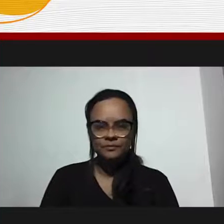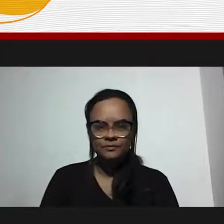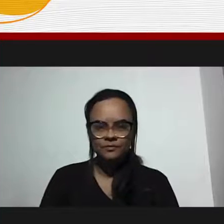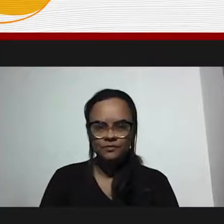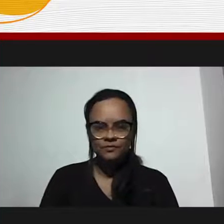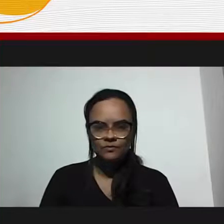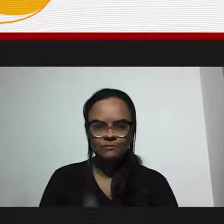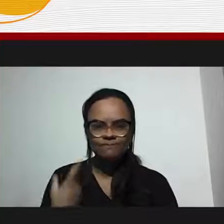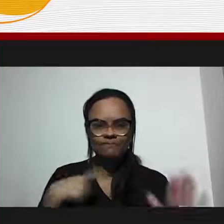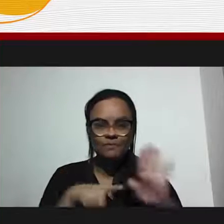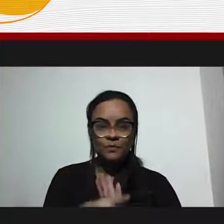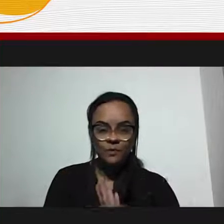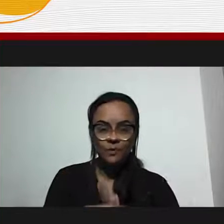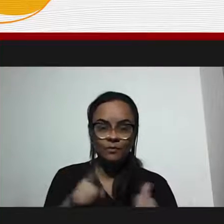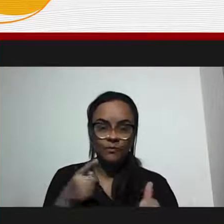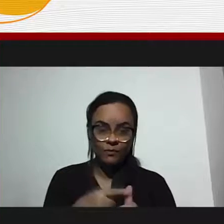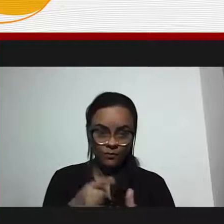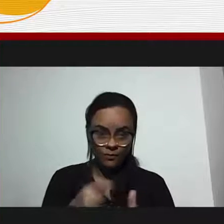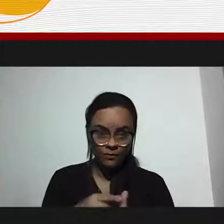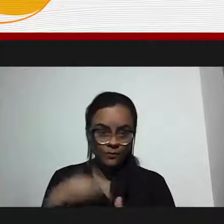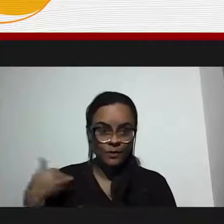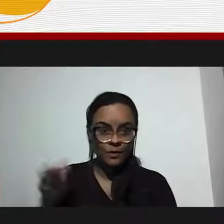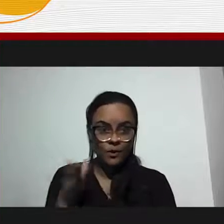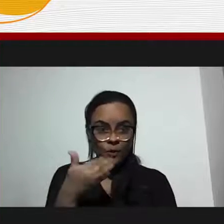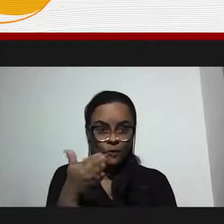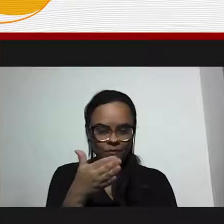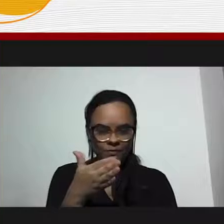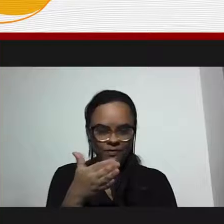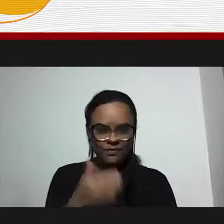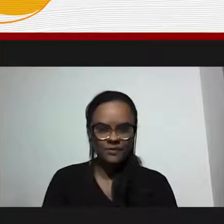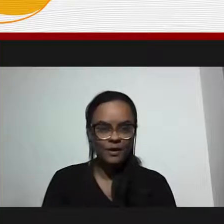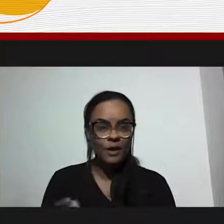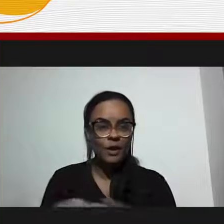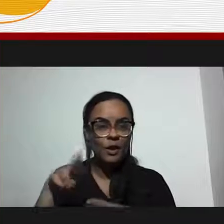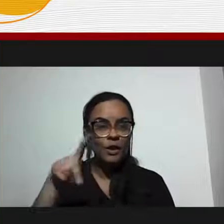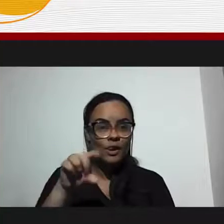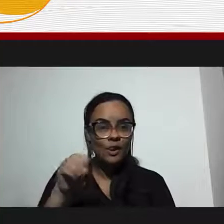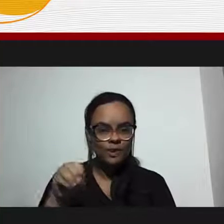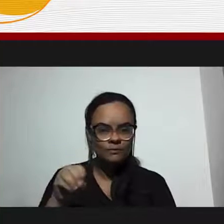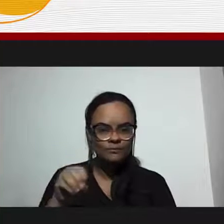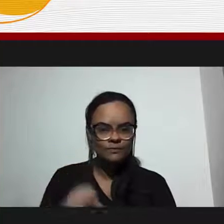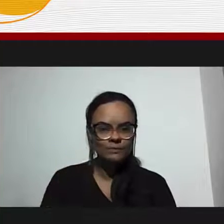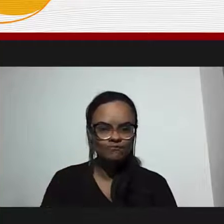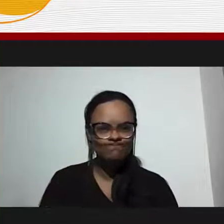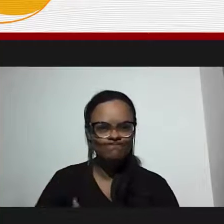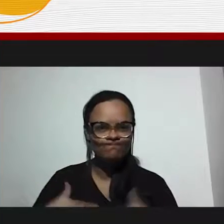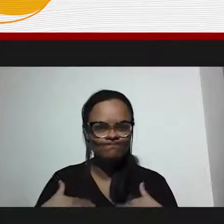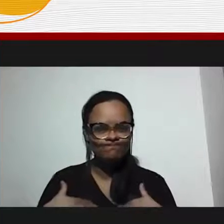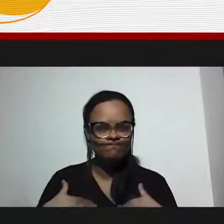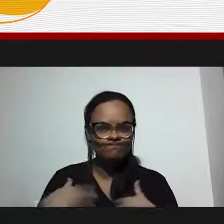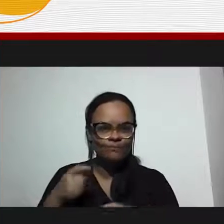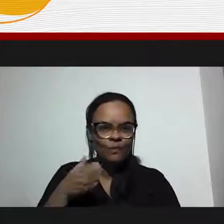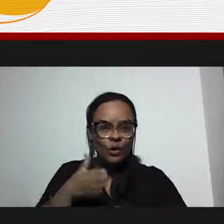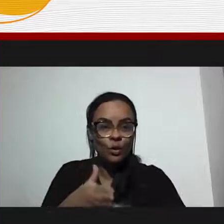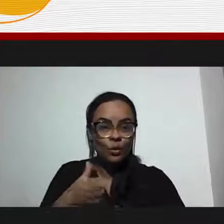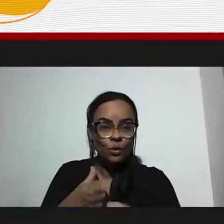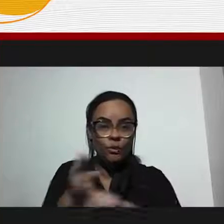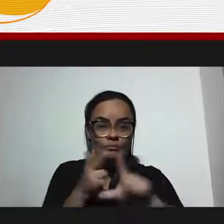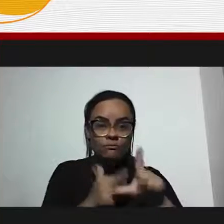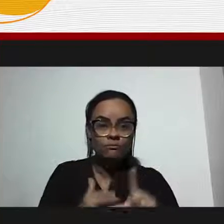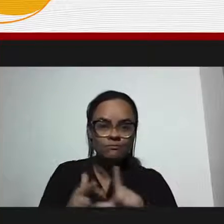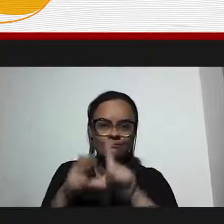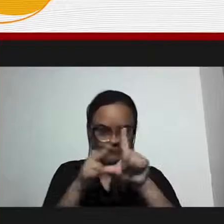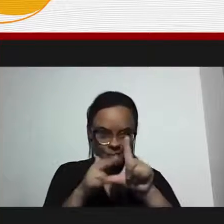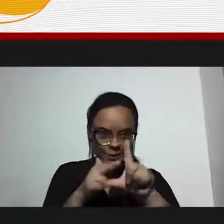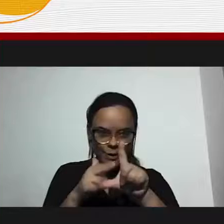E primeiro falar tanto para o Clodoaldo quanto para o Pedro que sim, é uma honra estar participando dessa live aqui